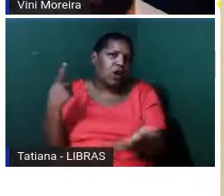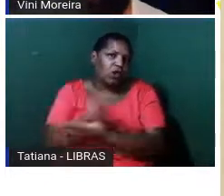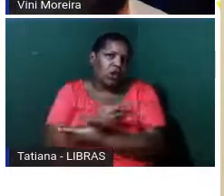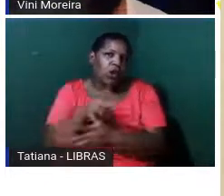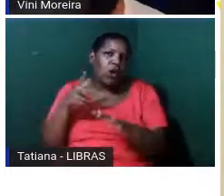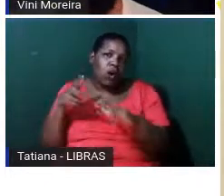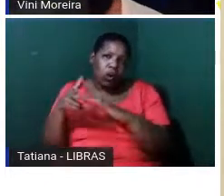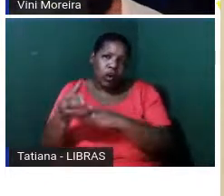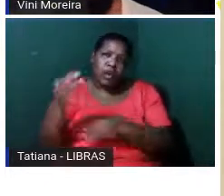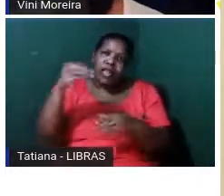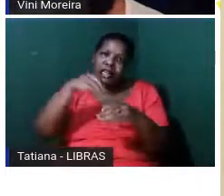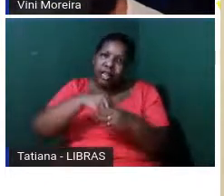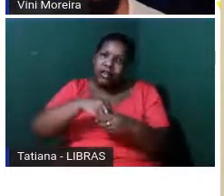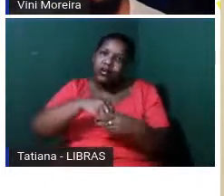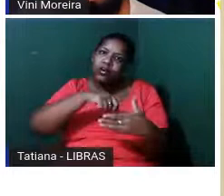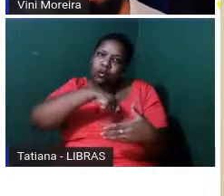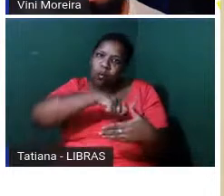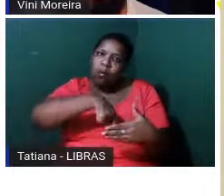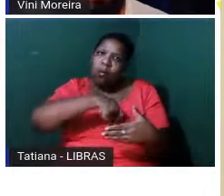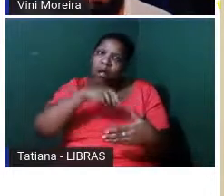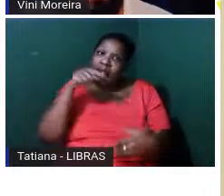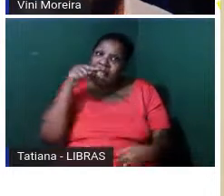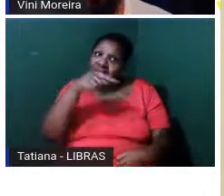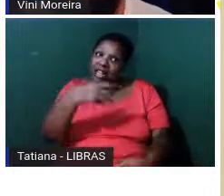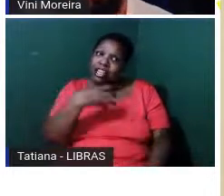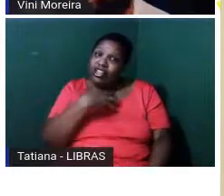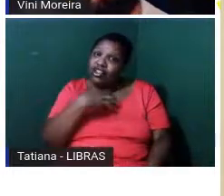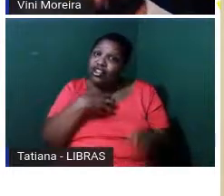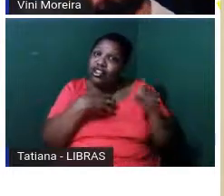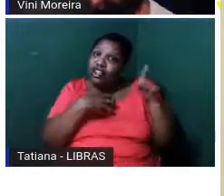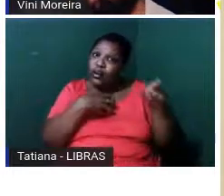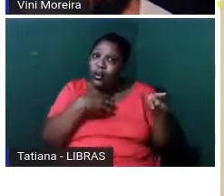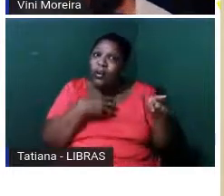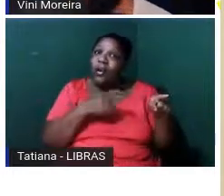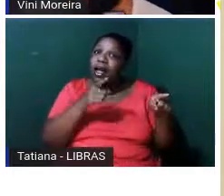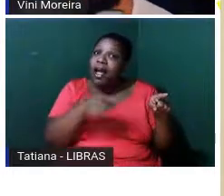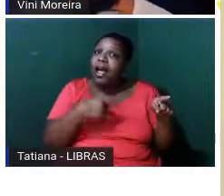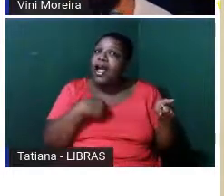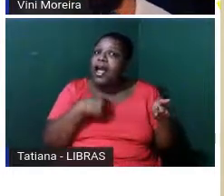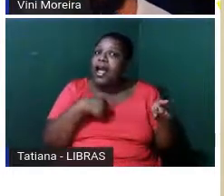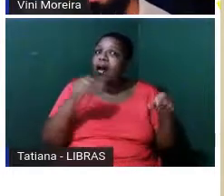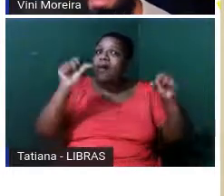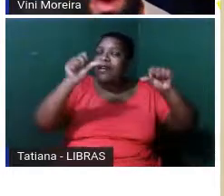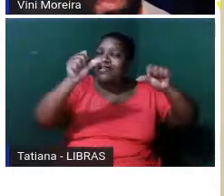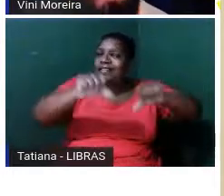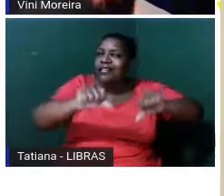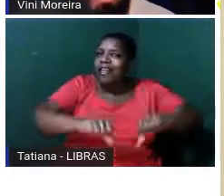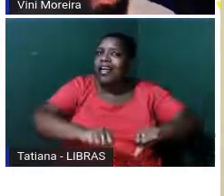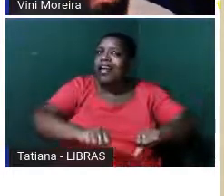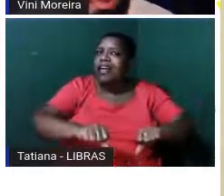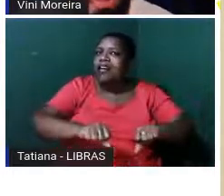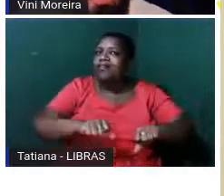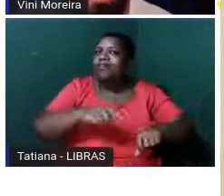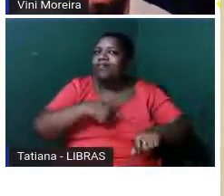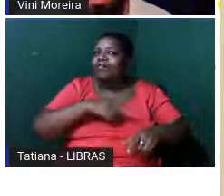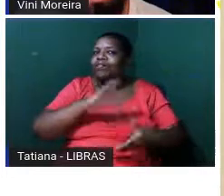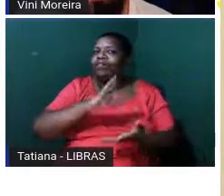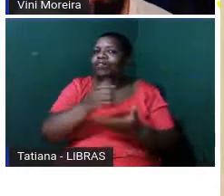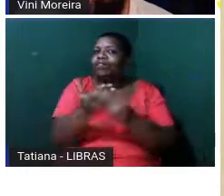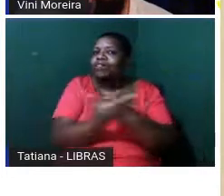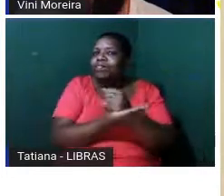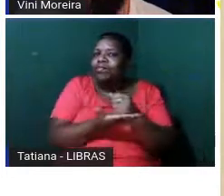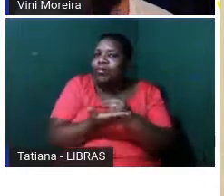cortado dentro desse bolo e esse esse é o tipo de corte que pode estragar o seu bolo eu tipo de